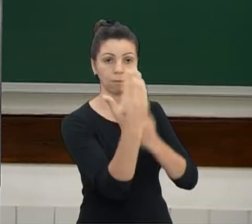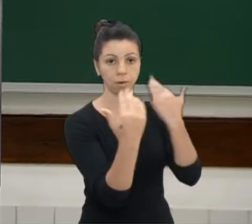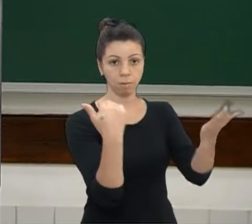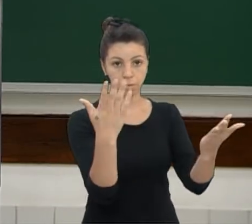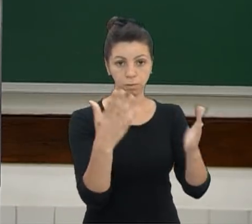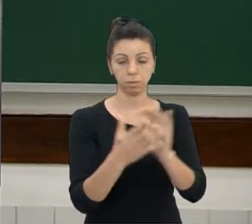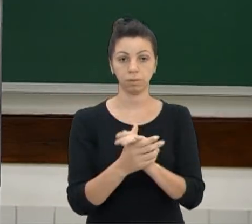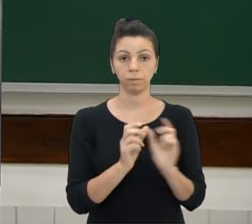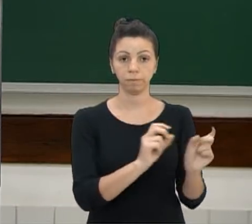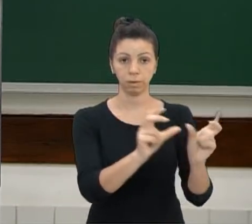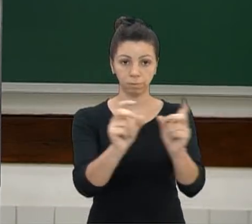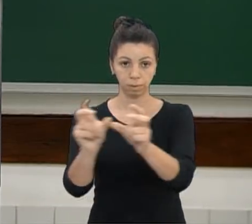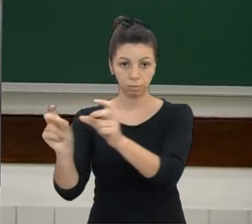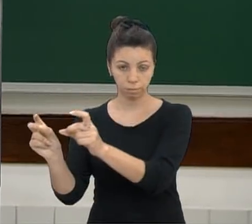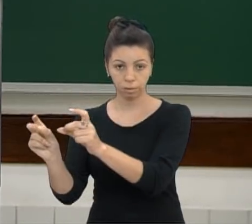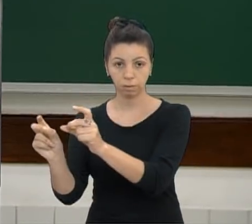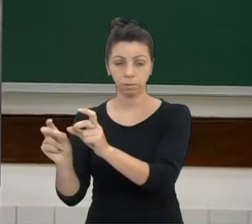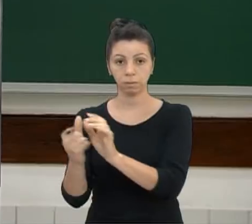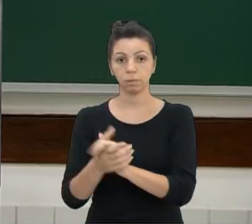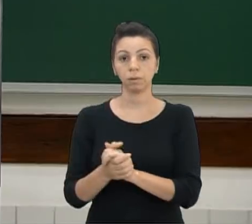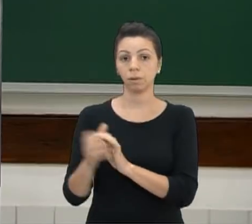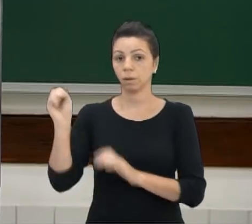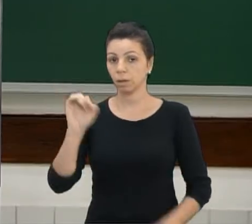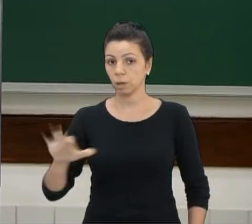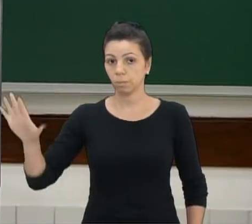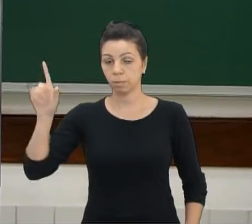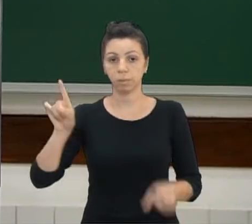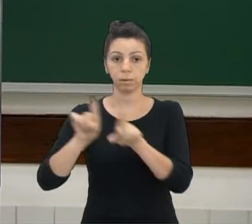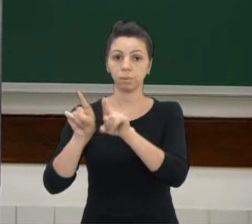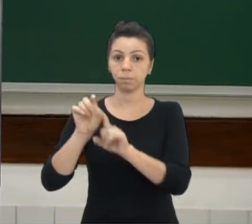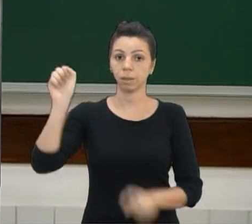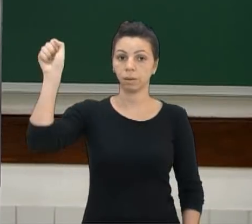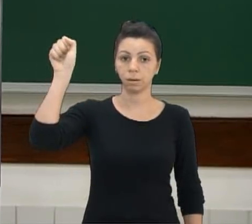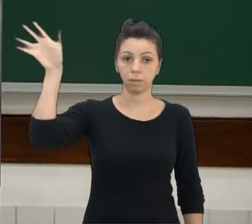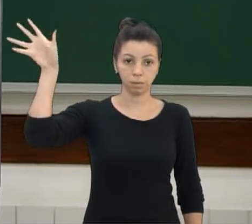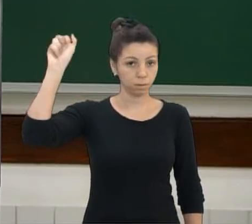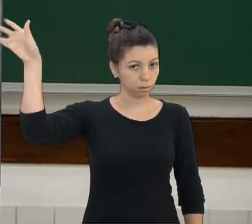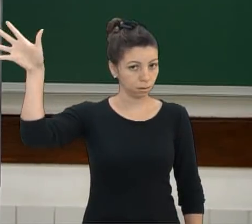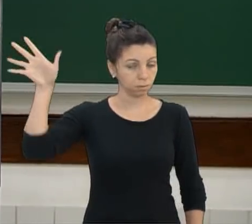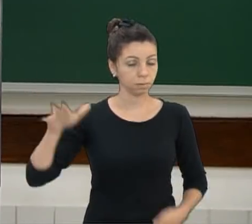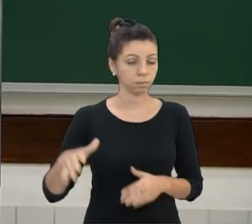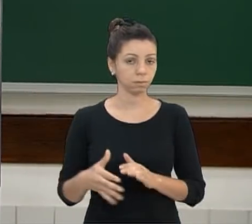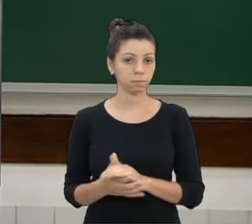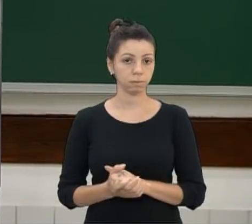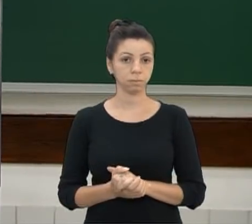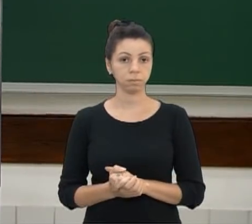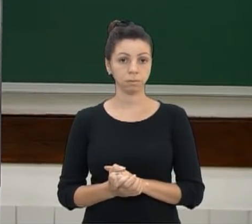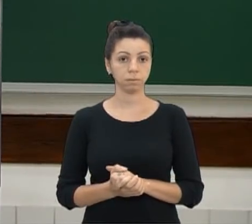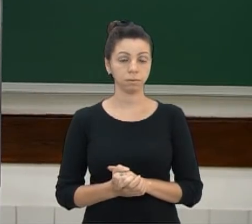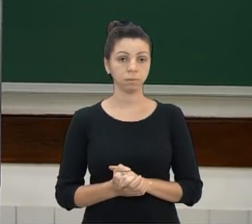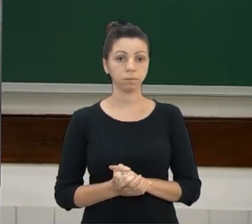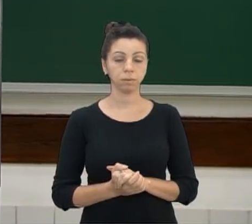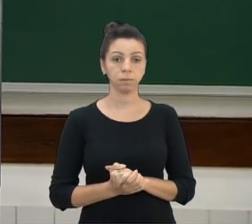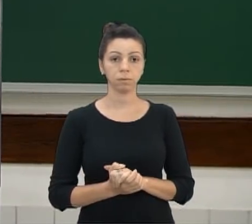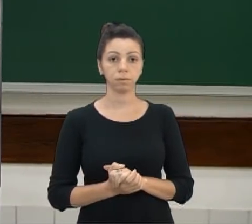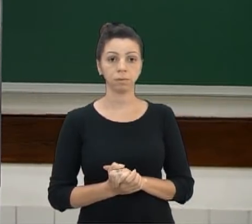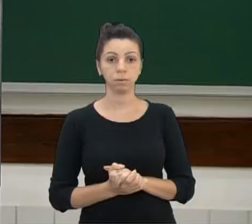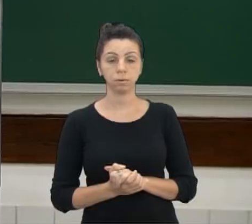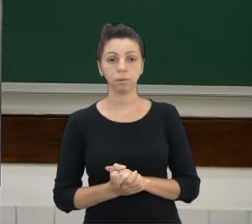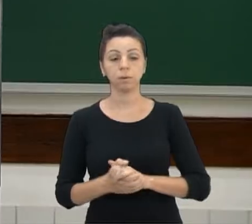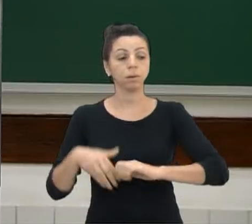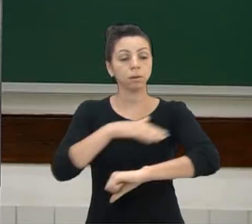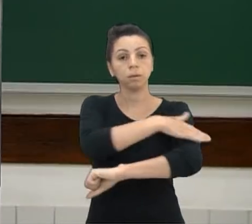externo, países europeus e asiáticos, e nós também vamos perceber essa composição do parque